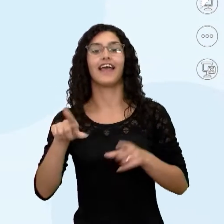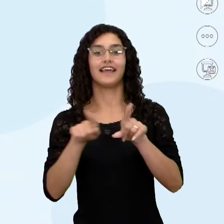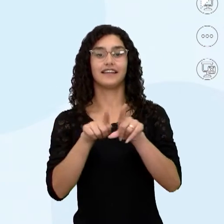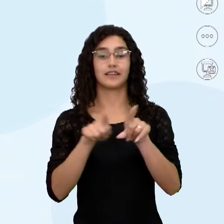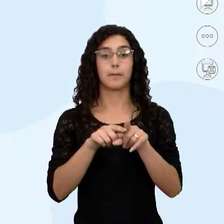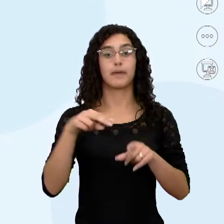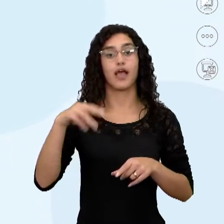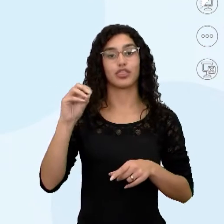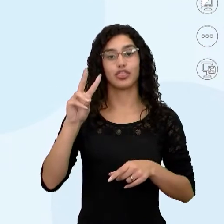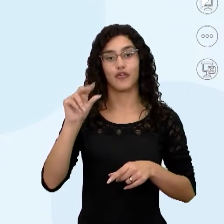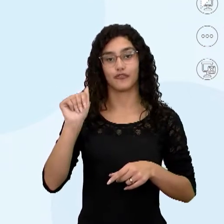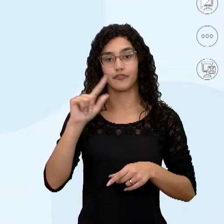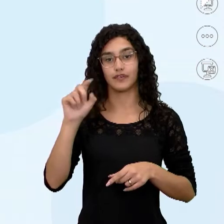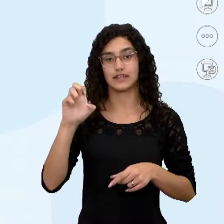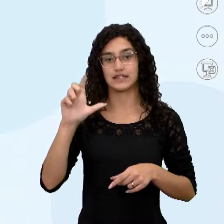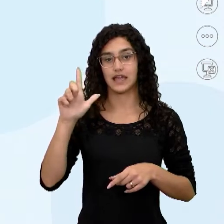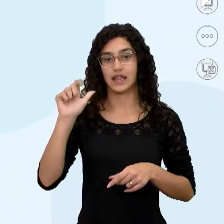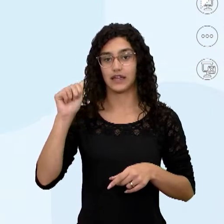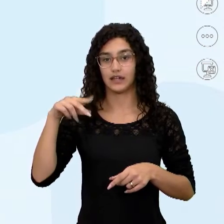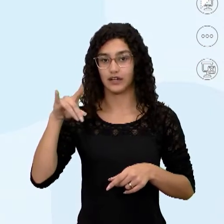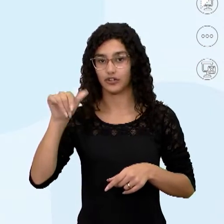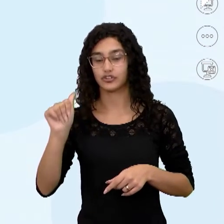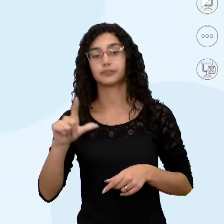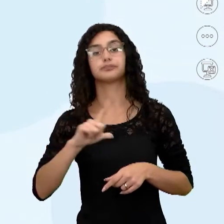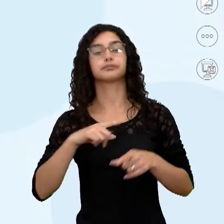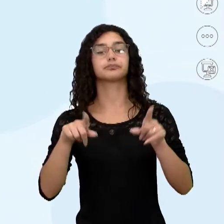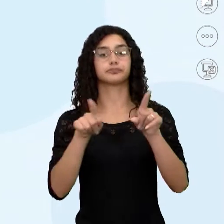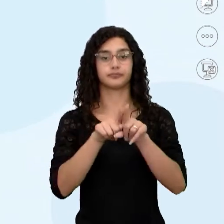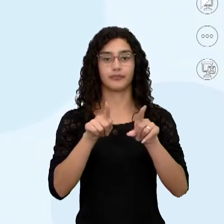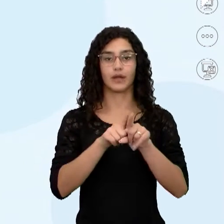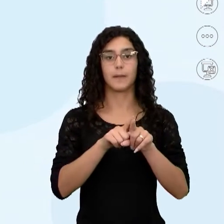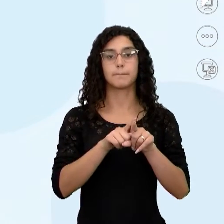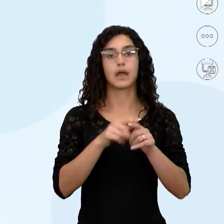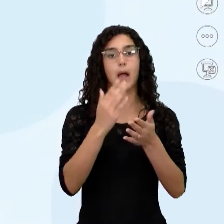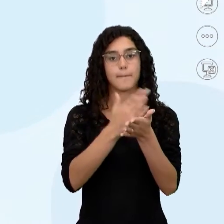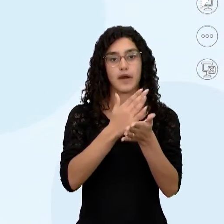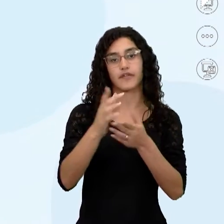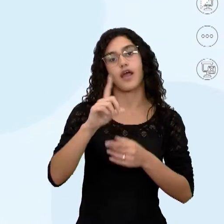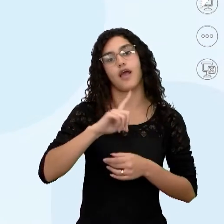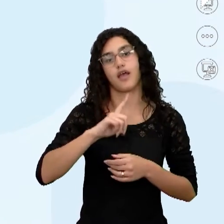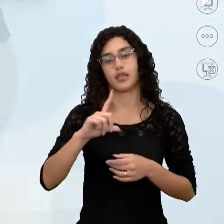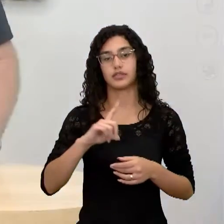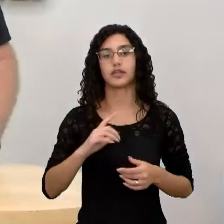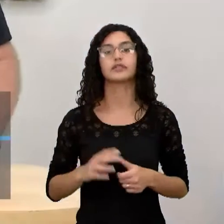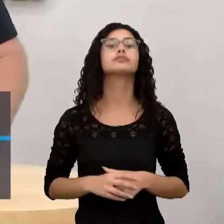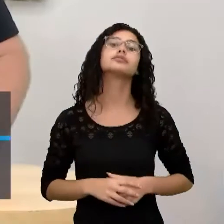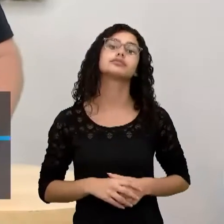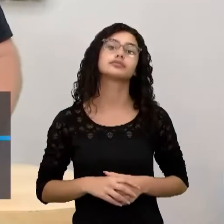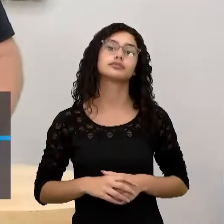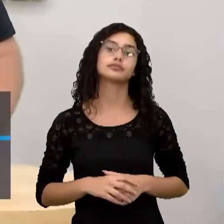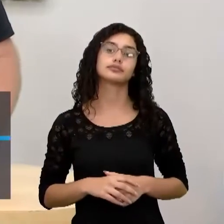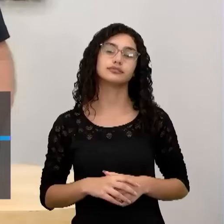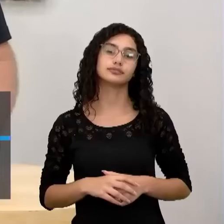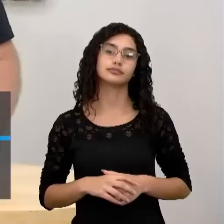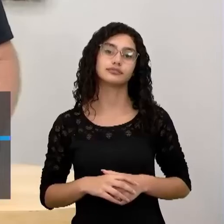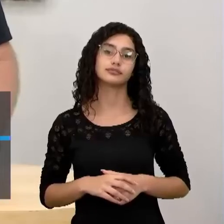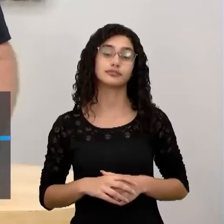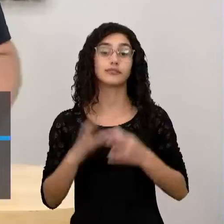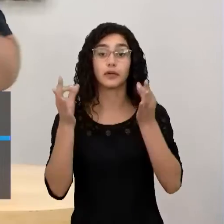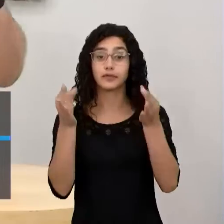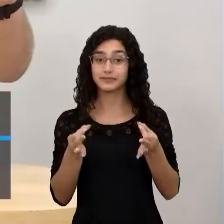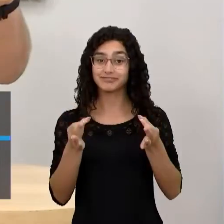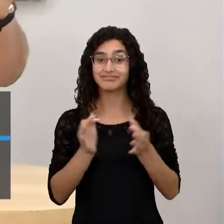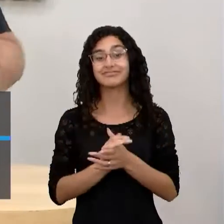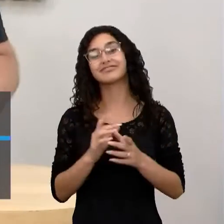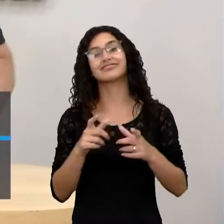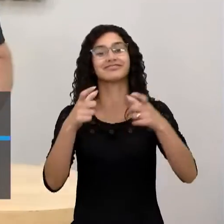Nova Zelândia. Tá? E aí temos aí as ilhas aí que pertencem à Macronésia, à Micronésia e à Polinésia. Certo, pessoal?